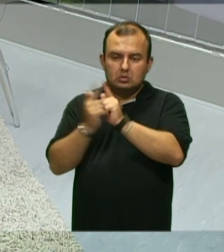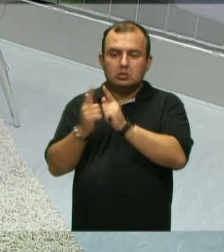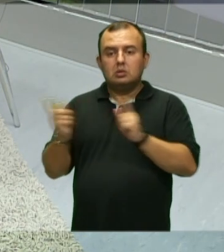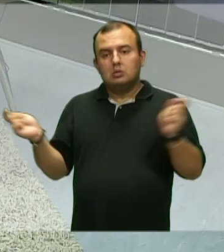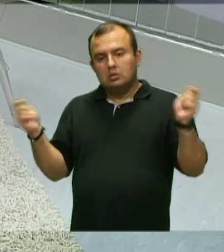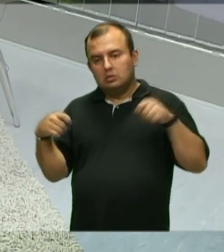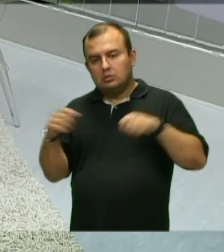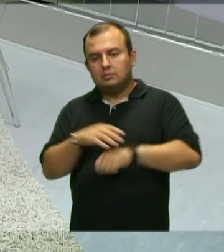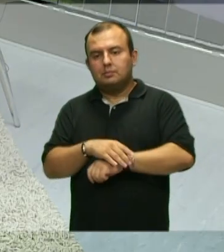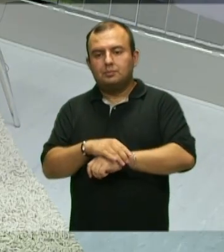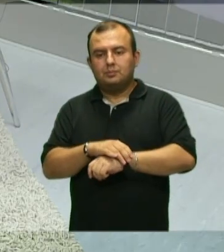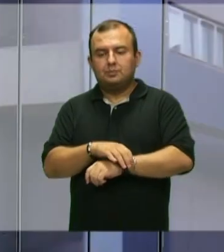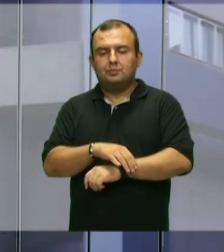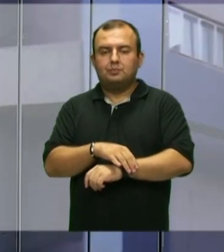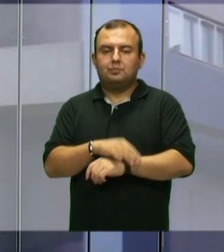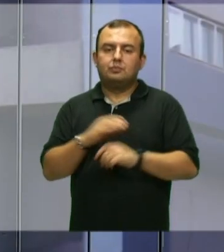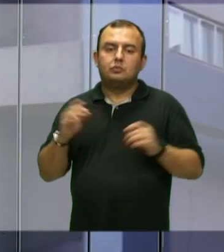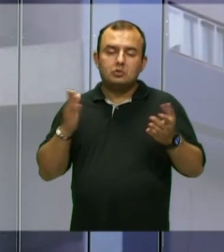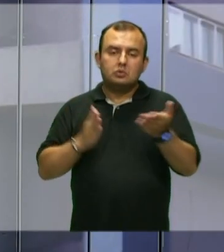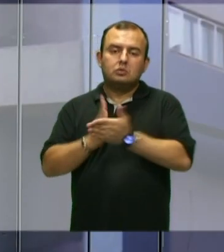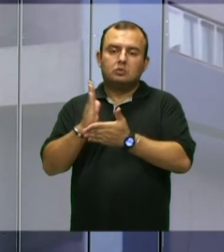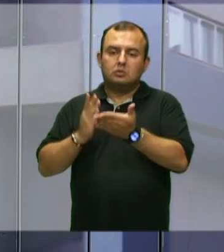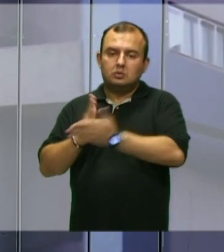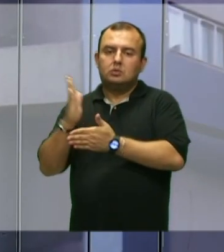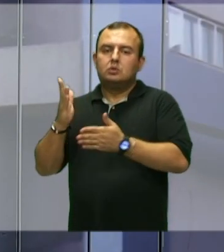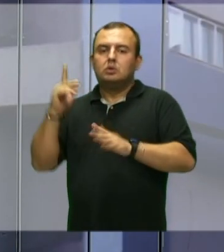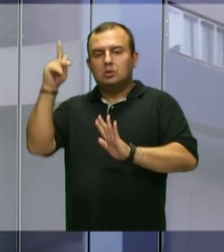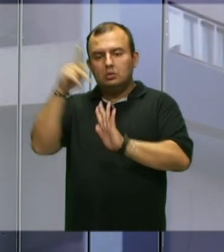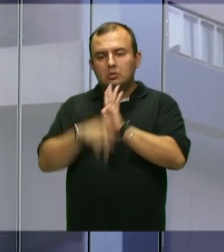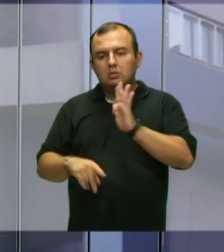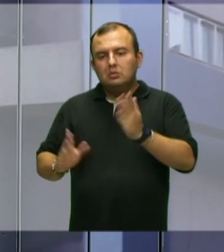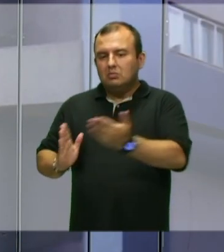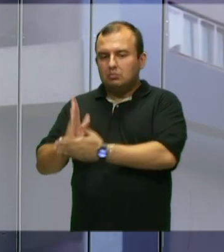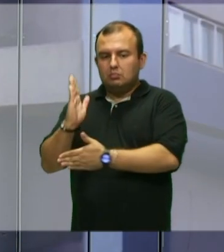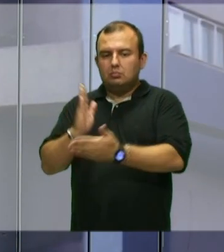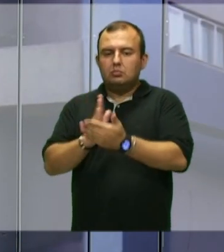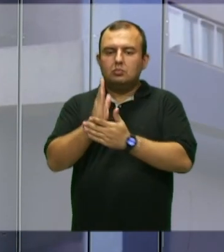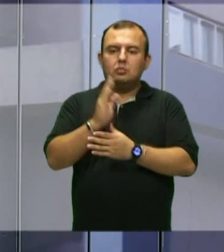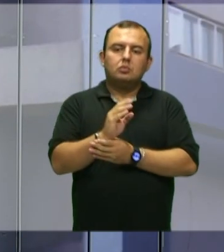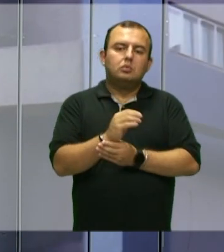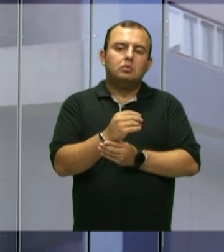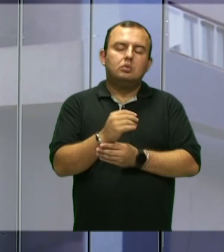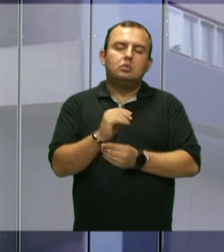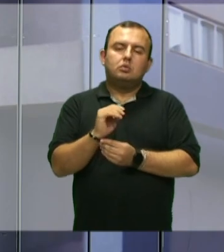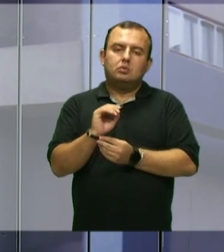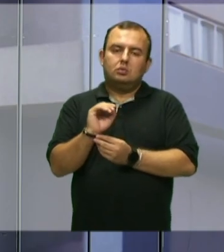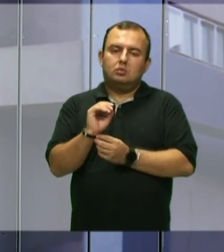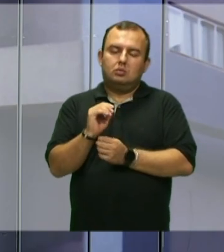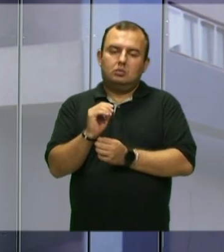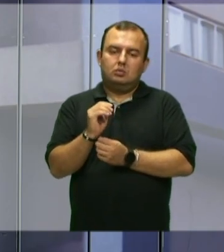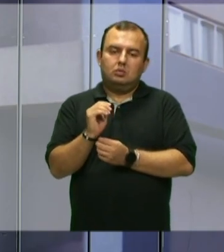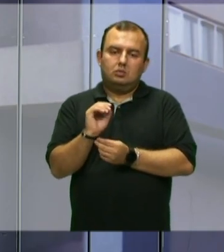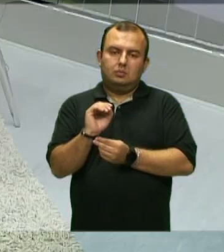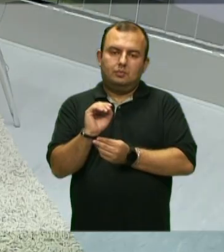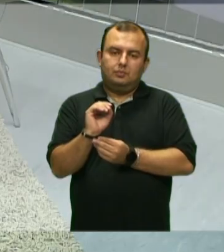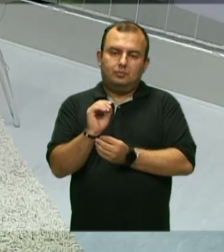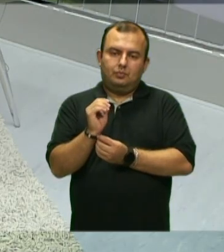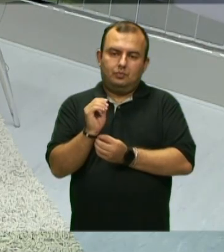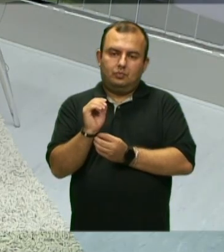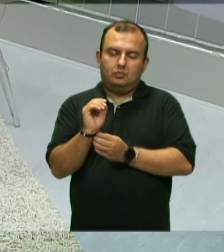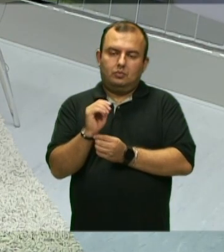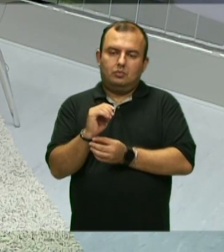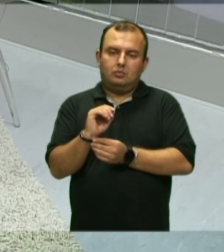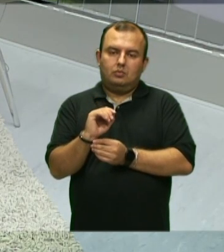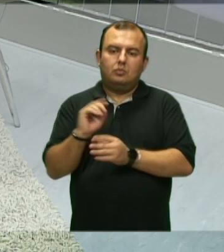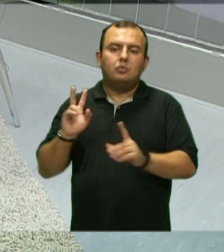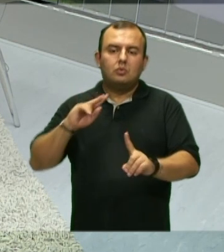São as consultas de viabilidade já aprovadas e os projetos também já aprovados. Pela legislação anterior ainda vigente. Justamente. Daí o plano